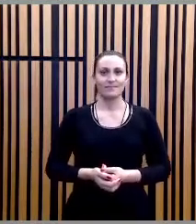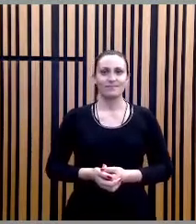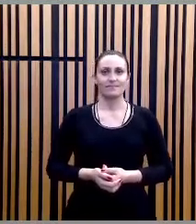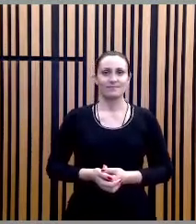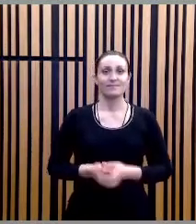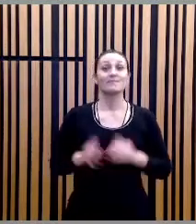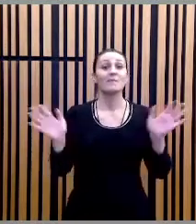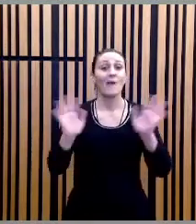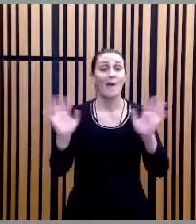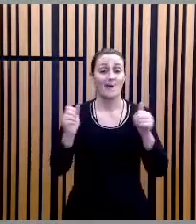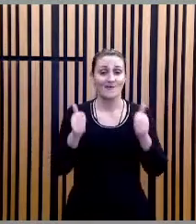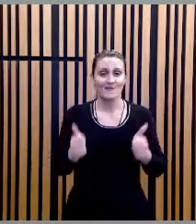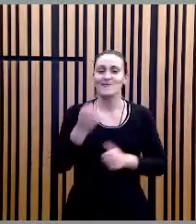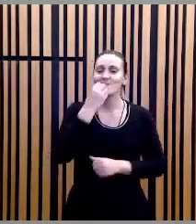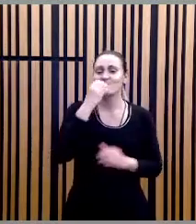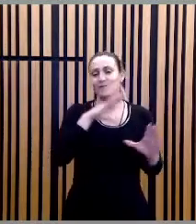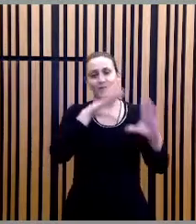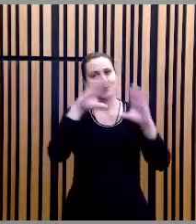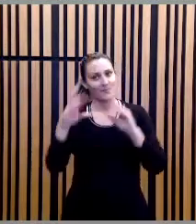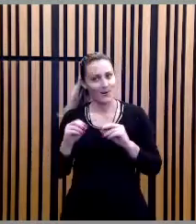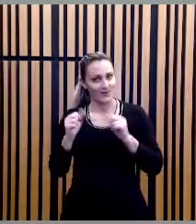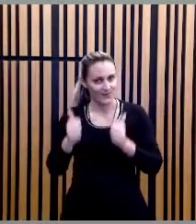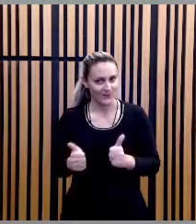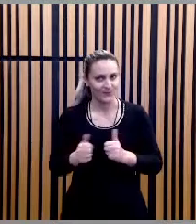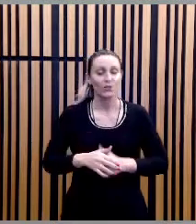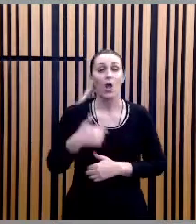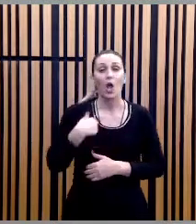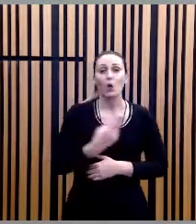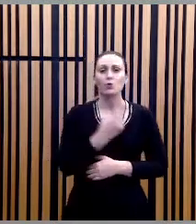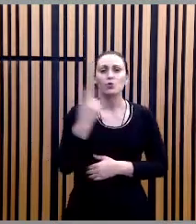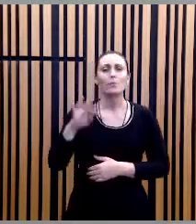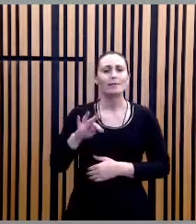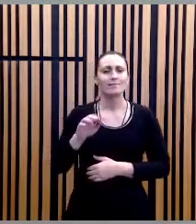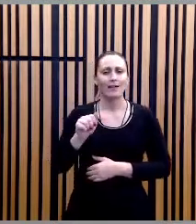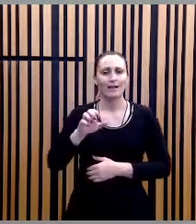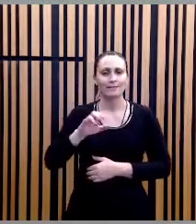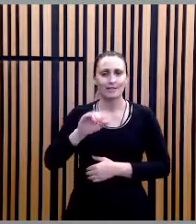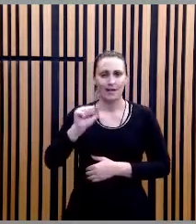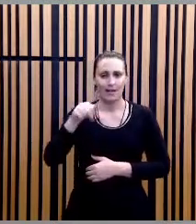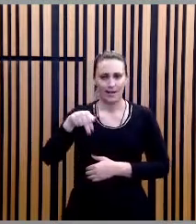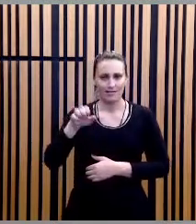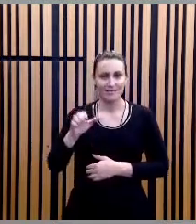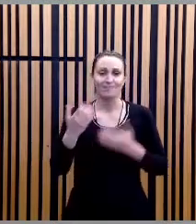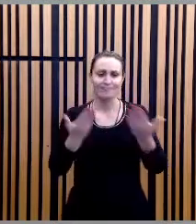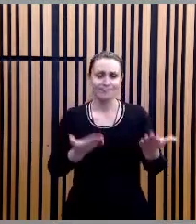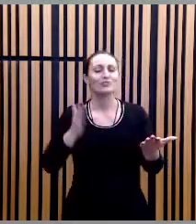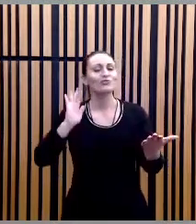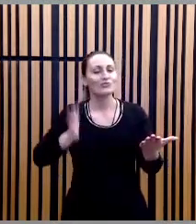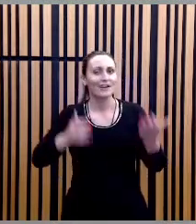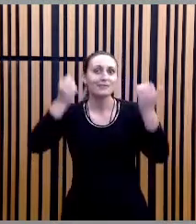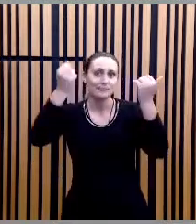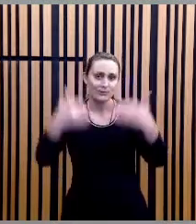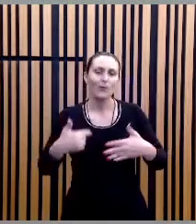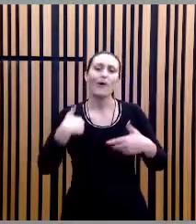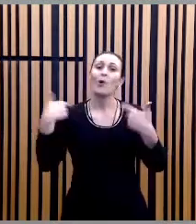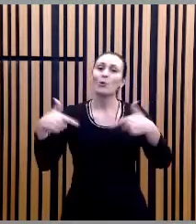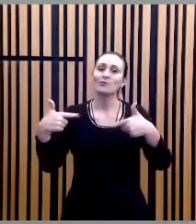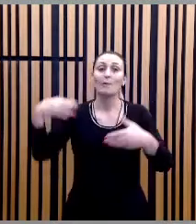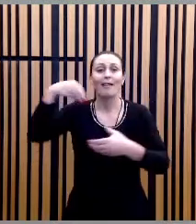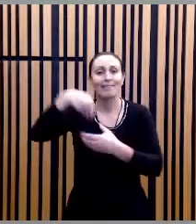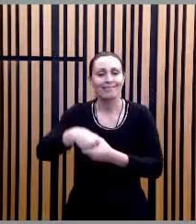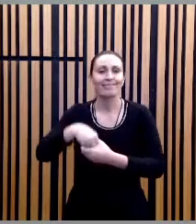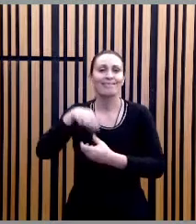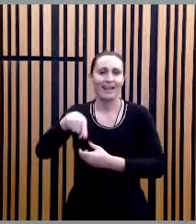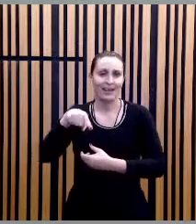Boa noite, gente. Tudo bem? Eu me chamo Tassiane, então, como as apresentadoras falaram, eu trabalho no Parque